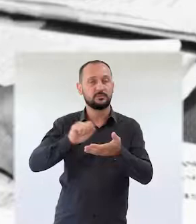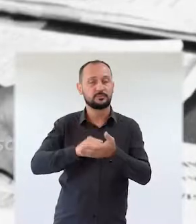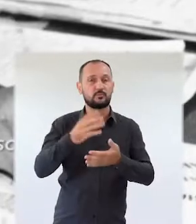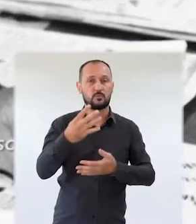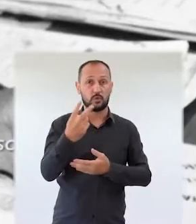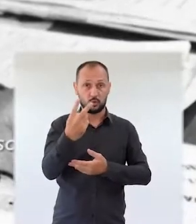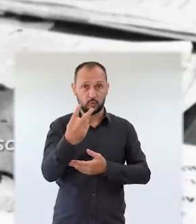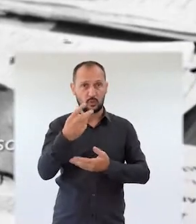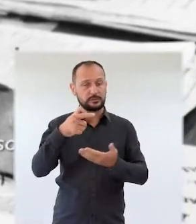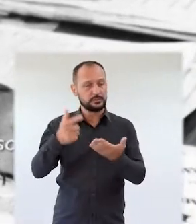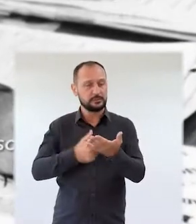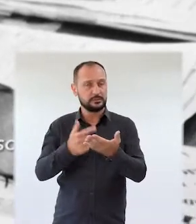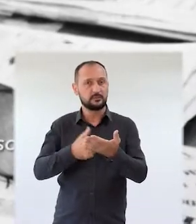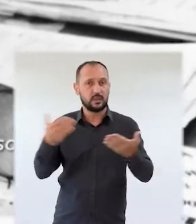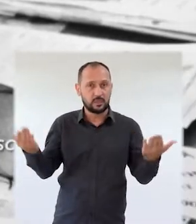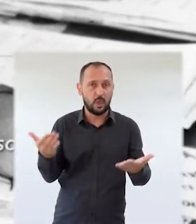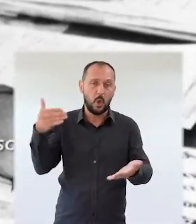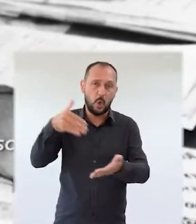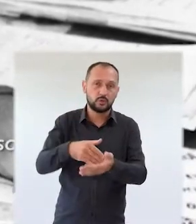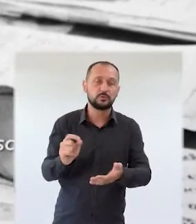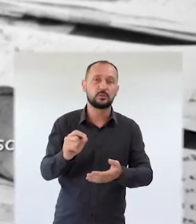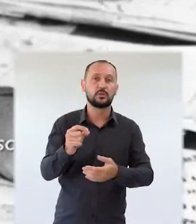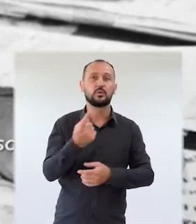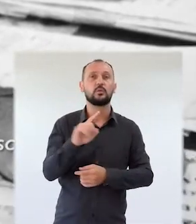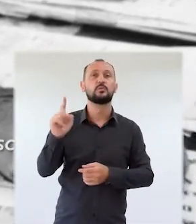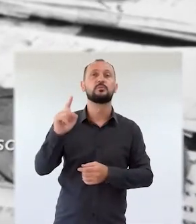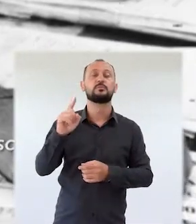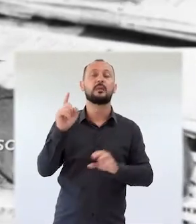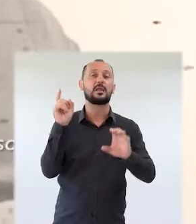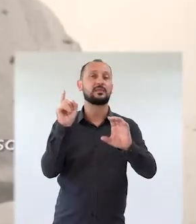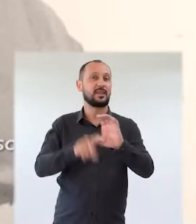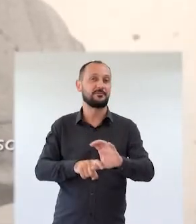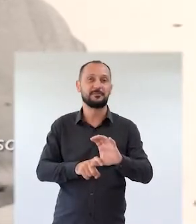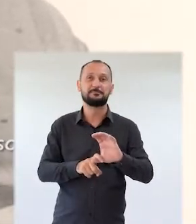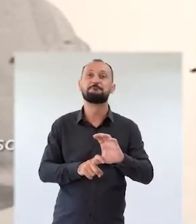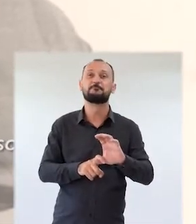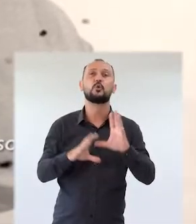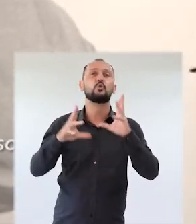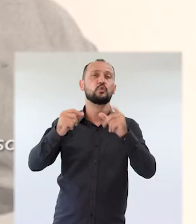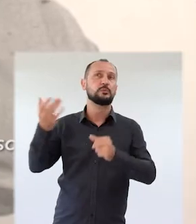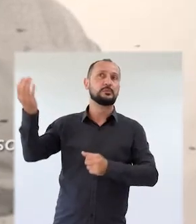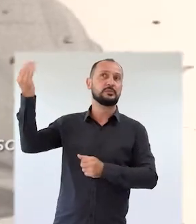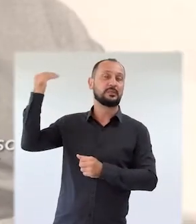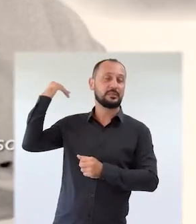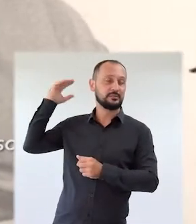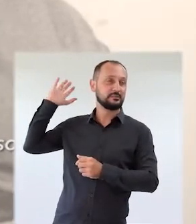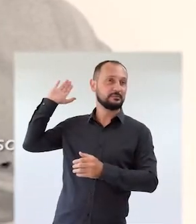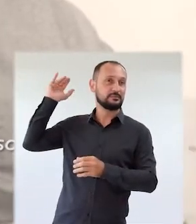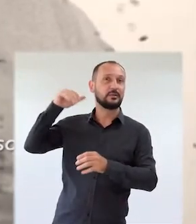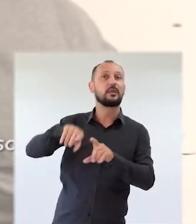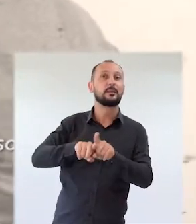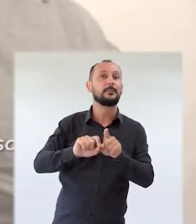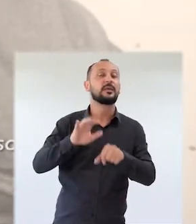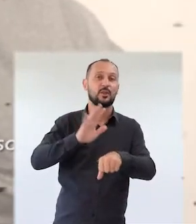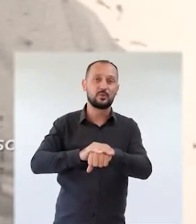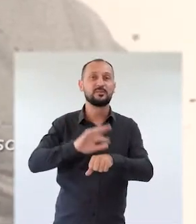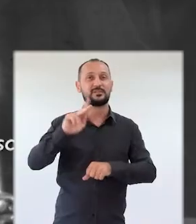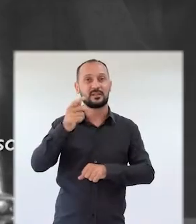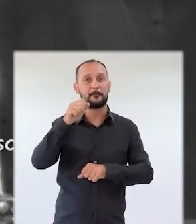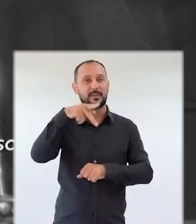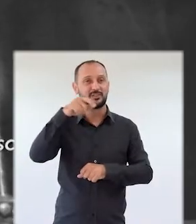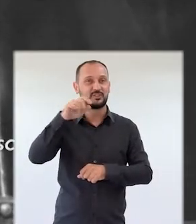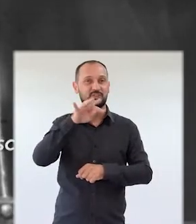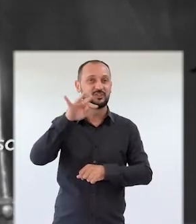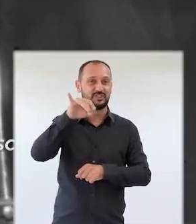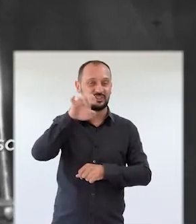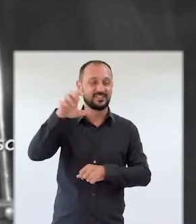isso. E por eu escrever os 42 livros que já escrevi até hoje, eu tenho um débito muito grande com tudo que veio antes e